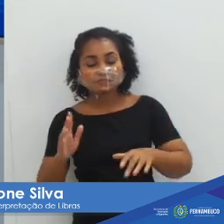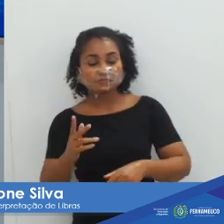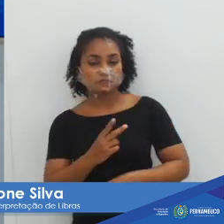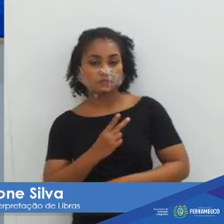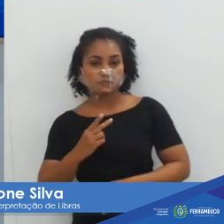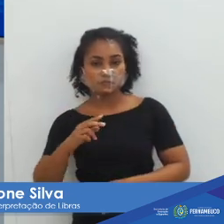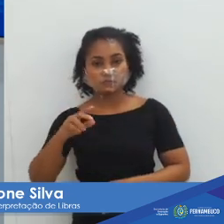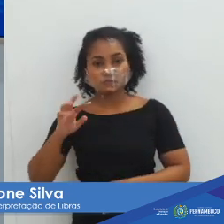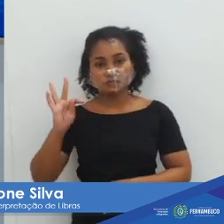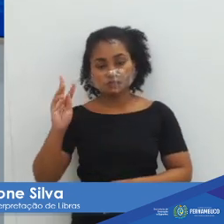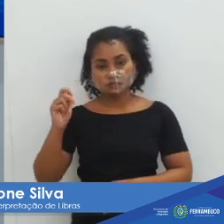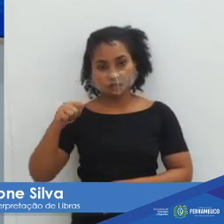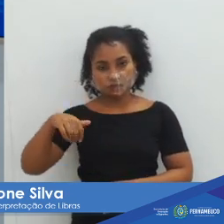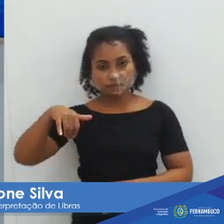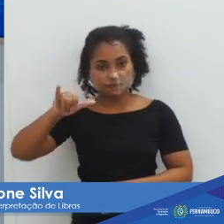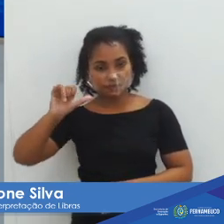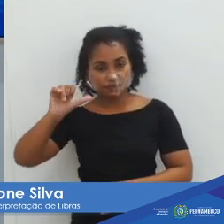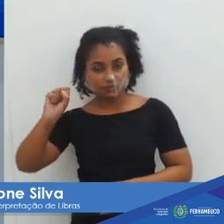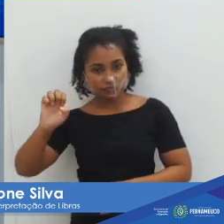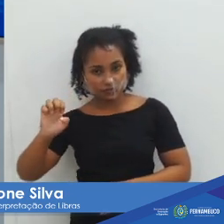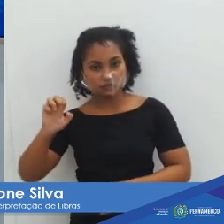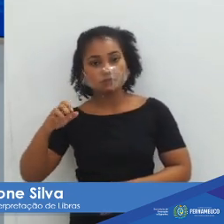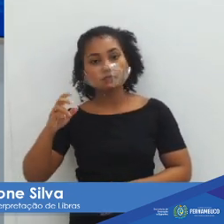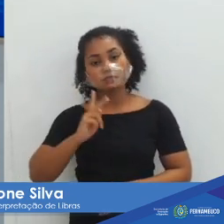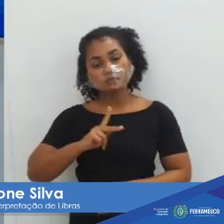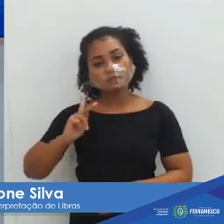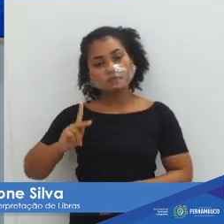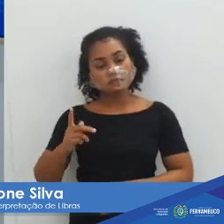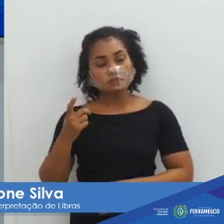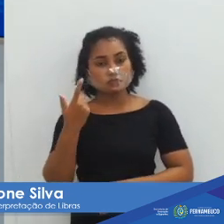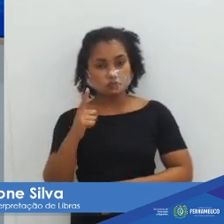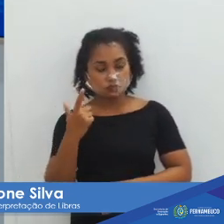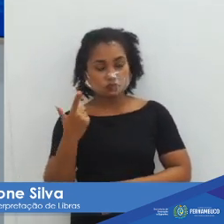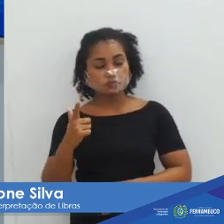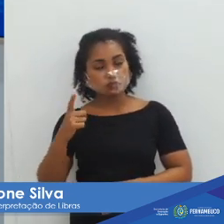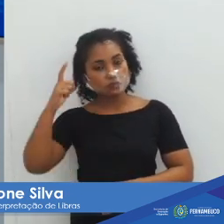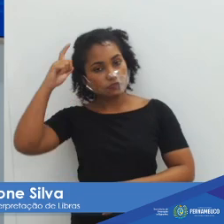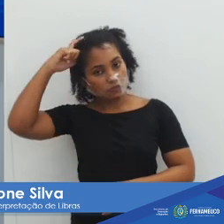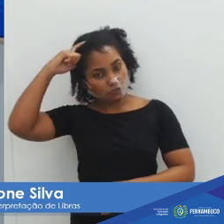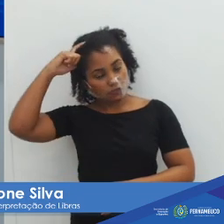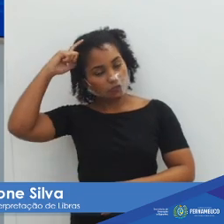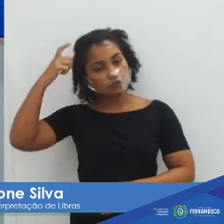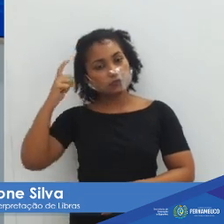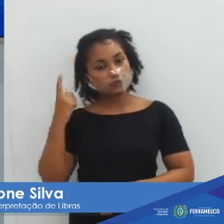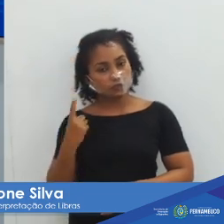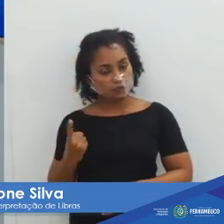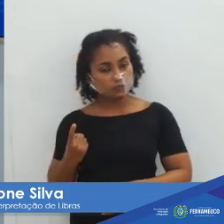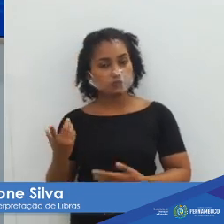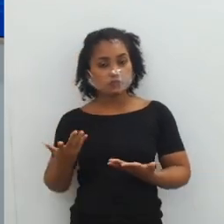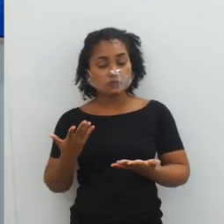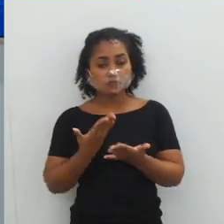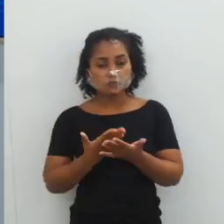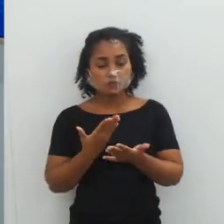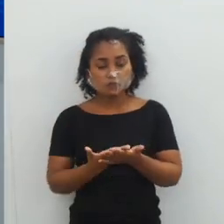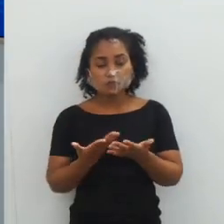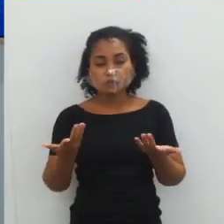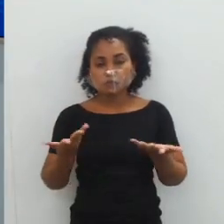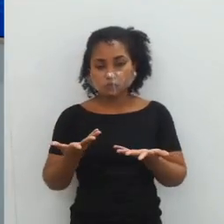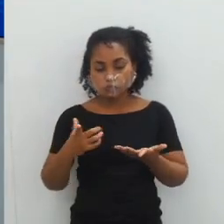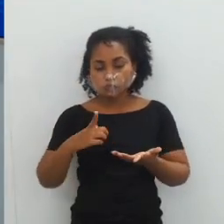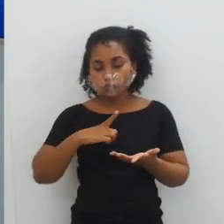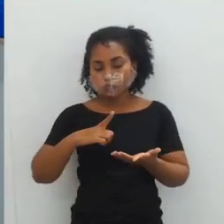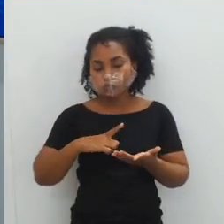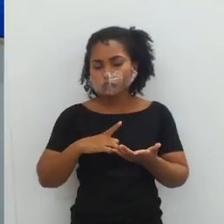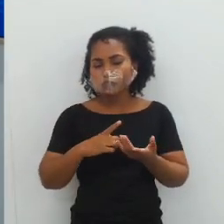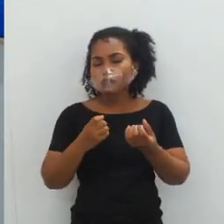Eu sou Tamires Mello, professora de Geografia da Escola Estadual Eleanor Roosevelt. E na aula de hoje a gente vai